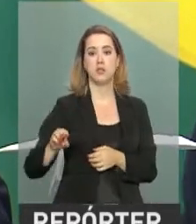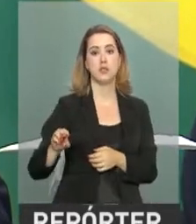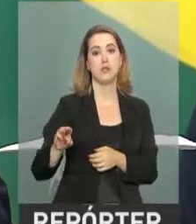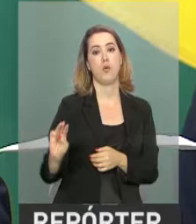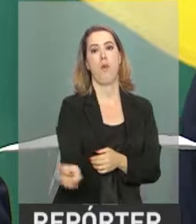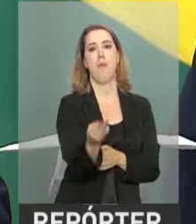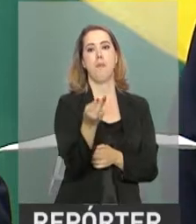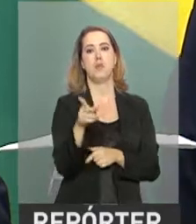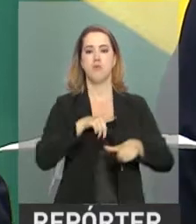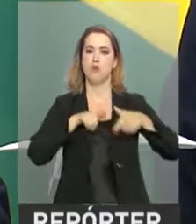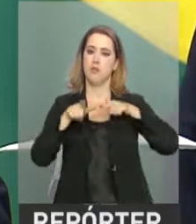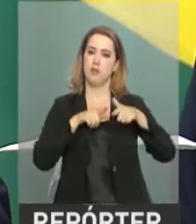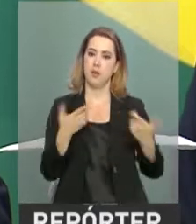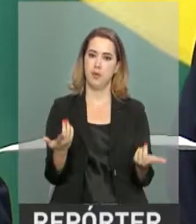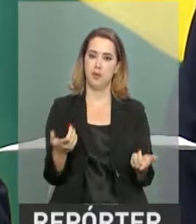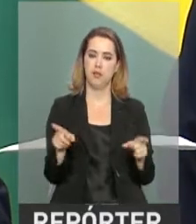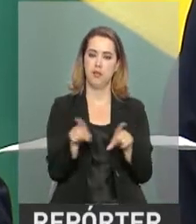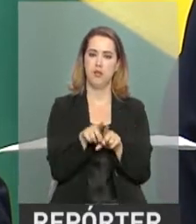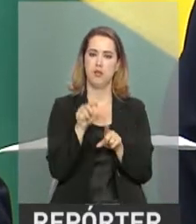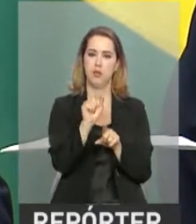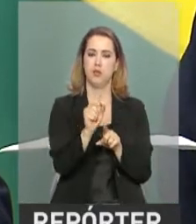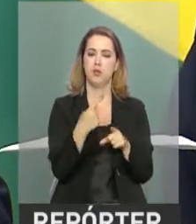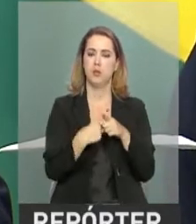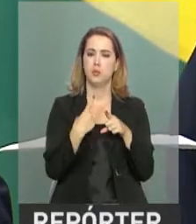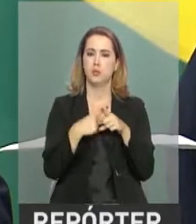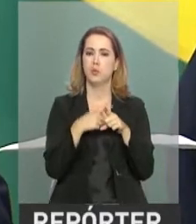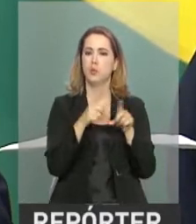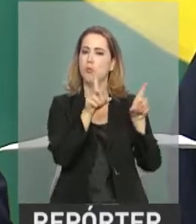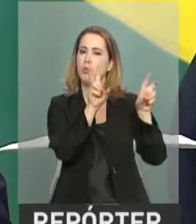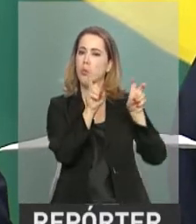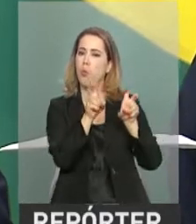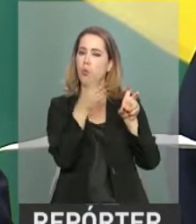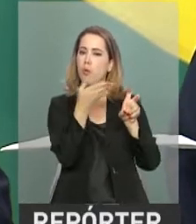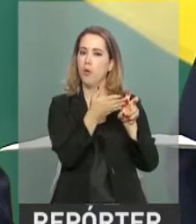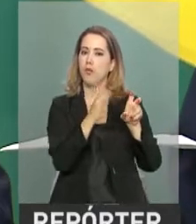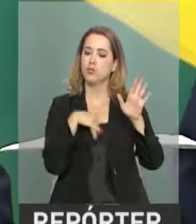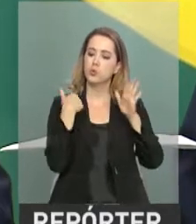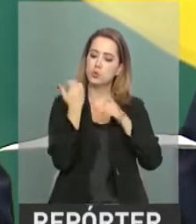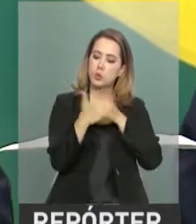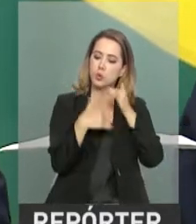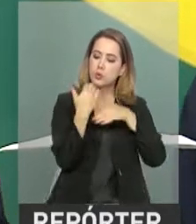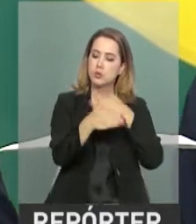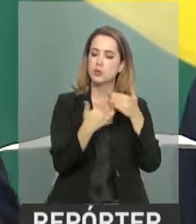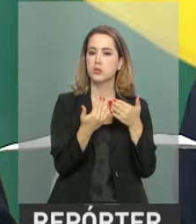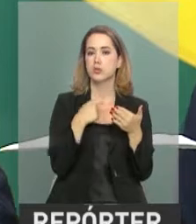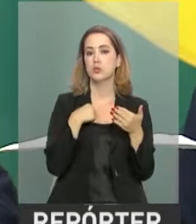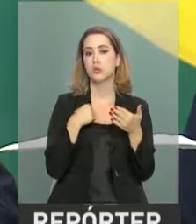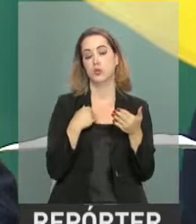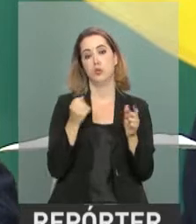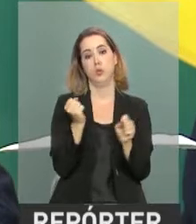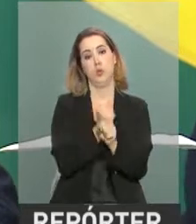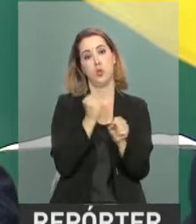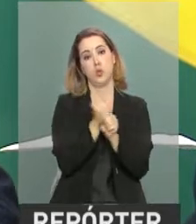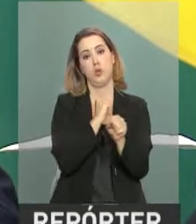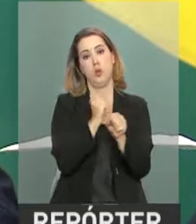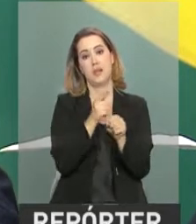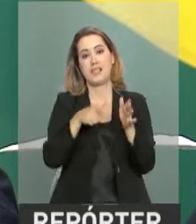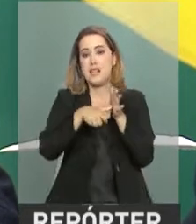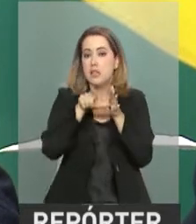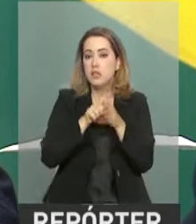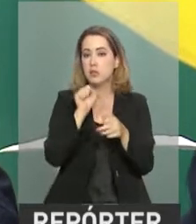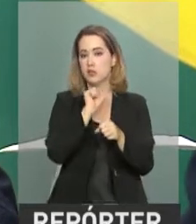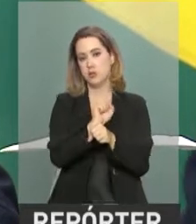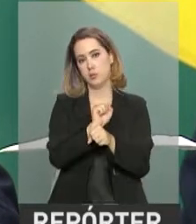empregos. Portanto, esta tese de prosseguir nas obras que estão paralisadas tem em